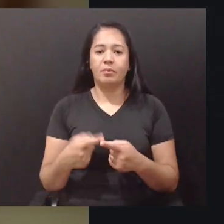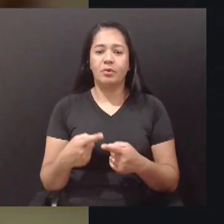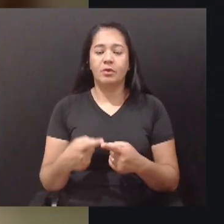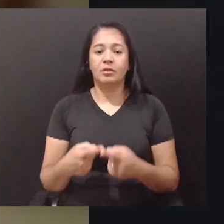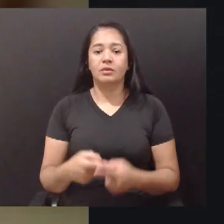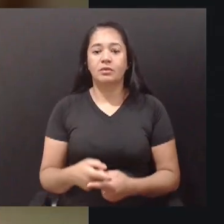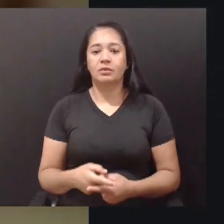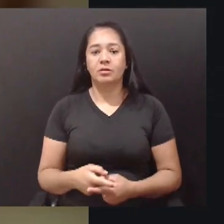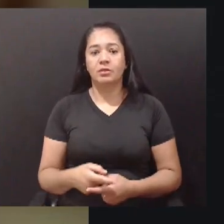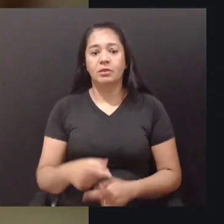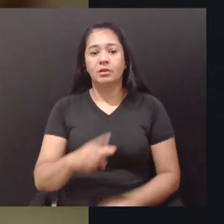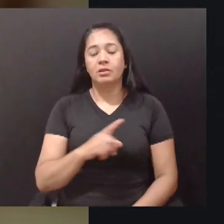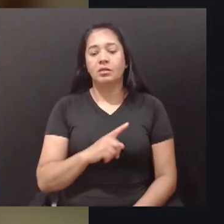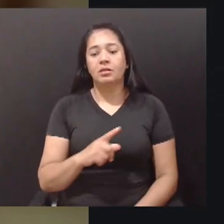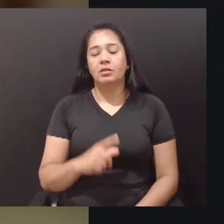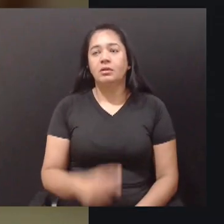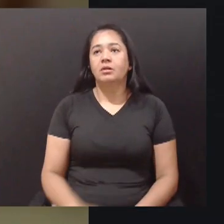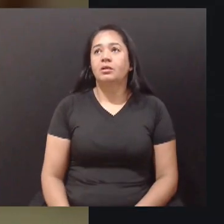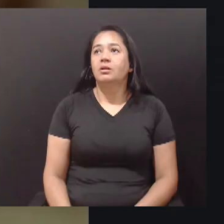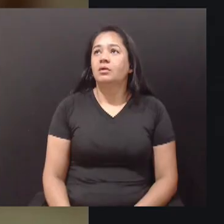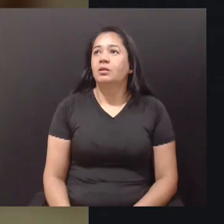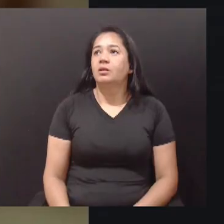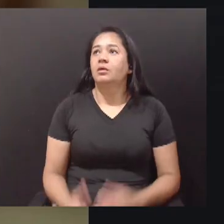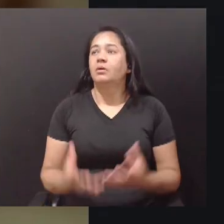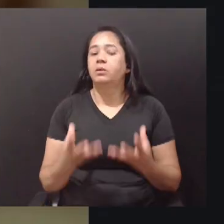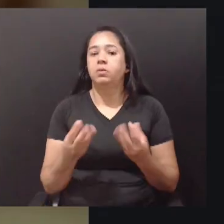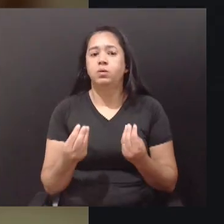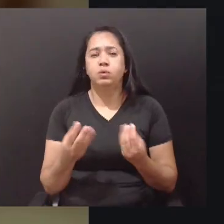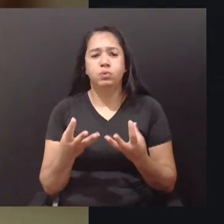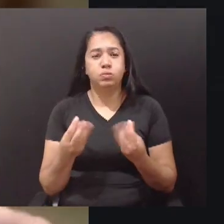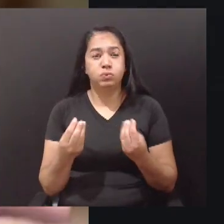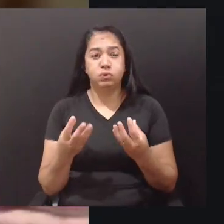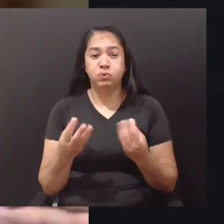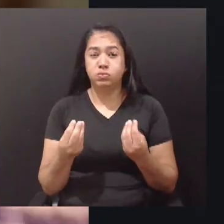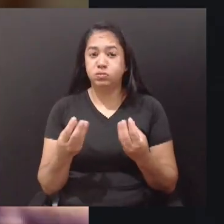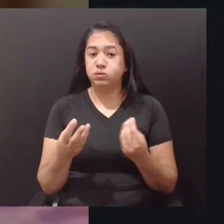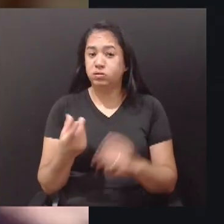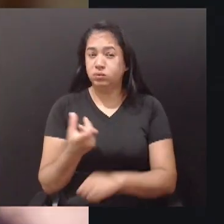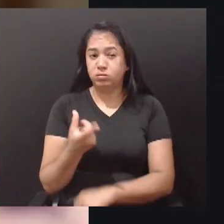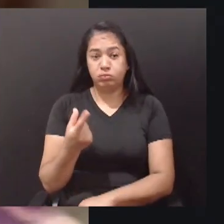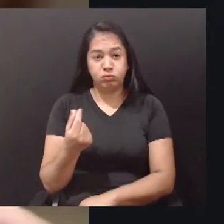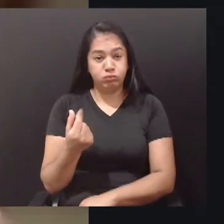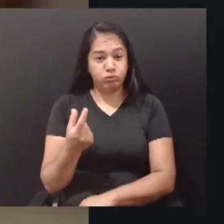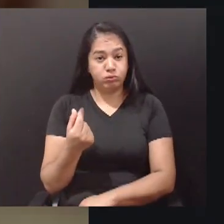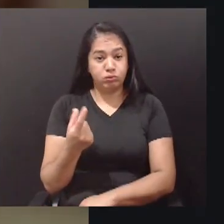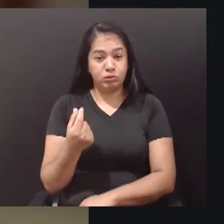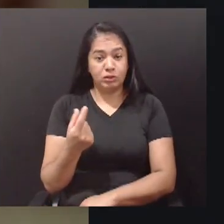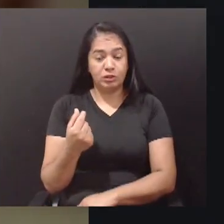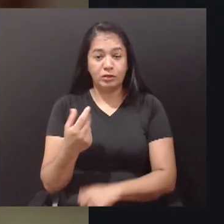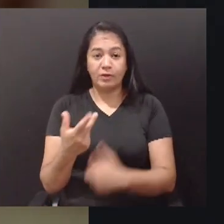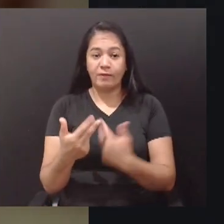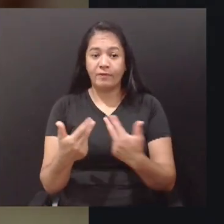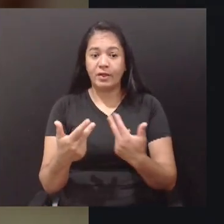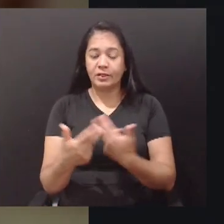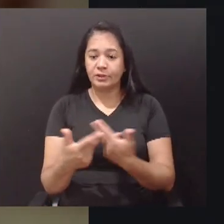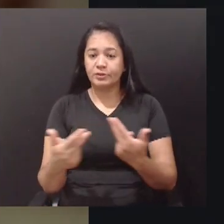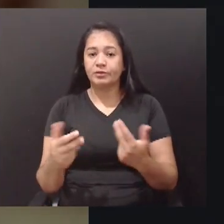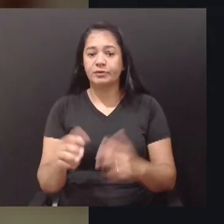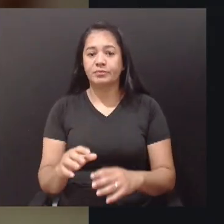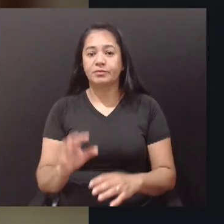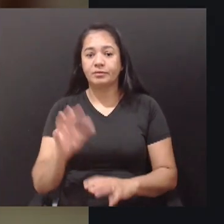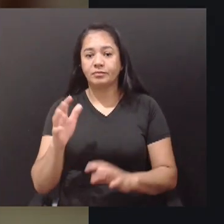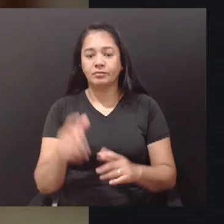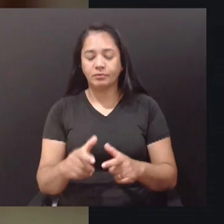muito dinheiro envolvido. Veja que são diversos fatores que levam ao aumento